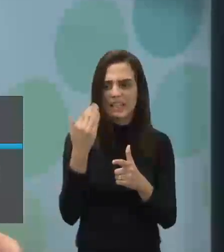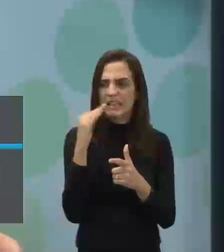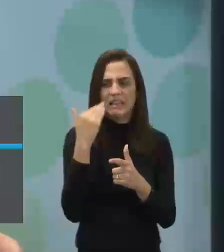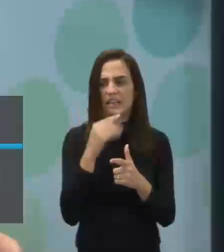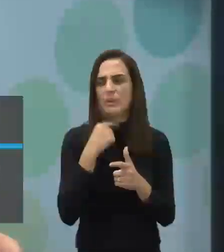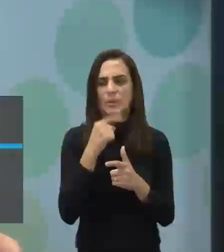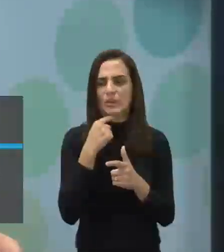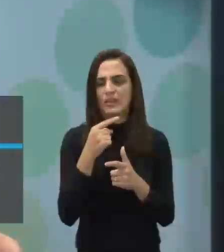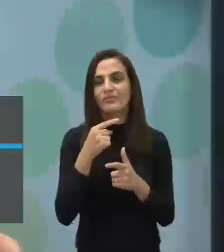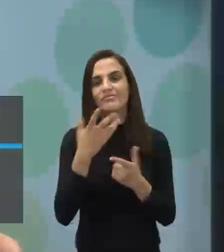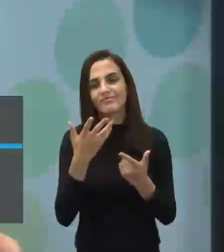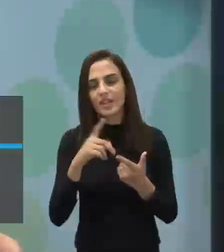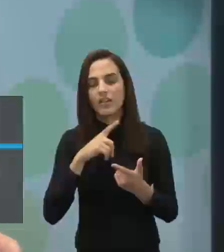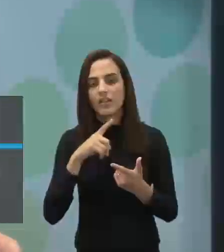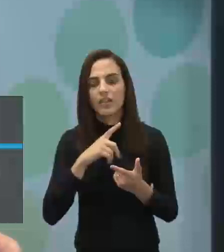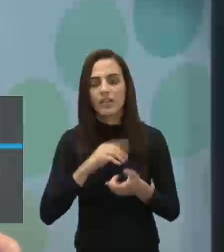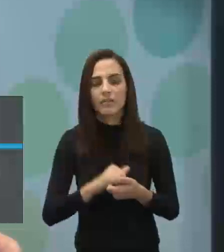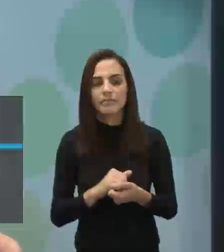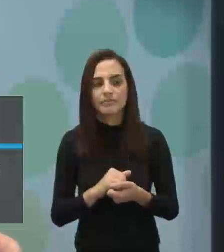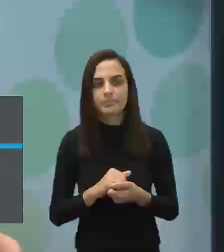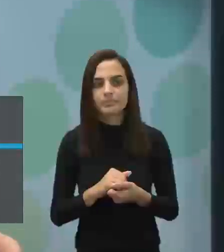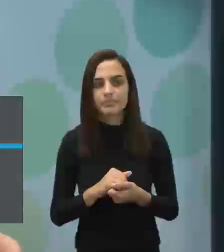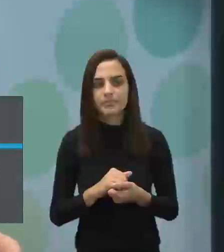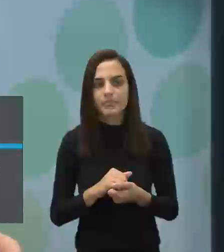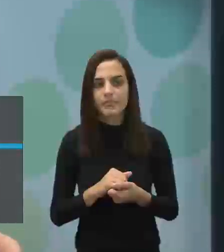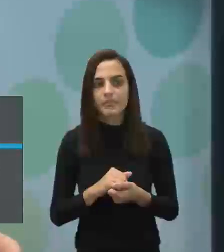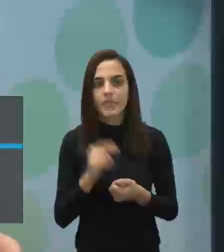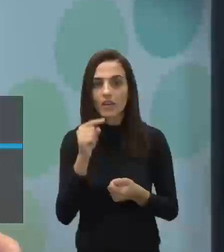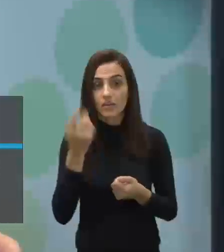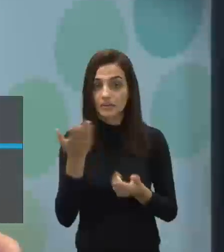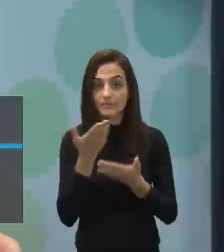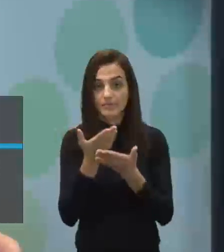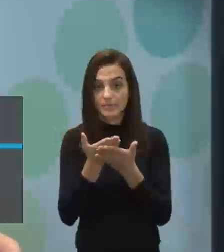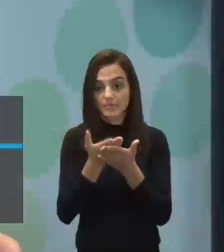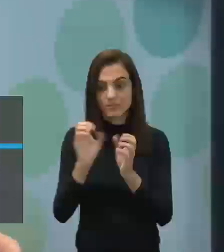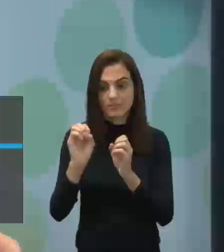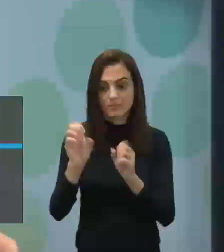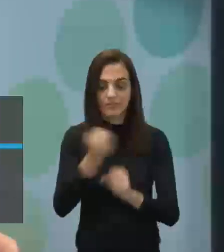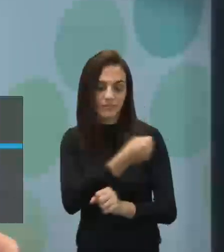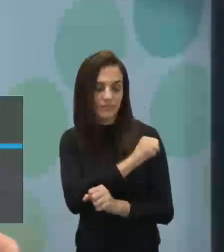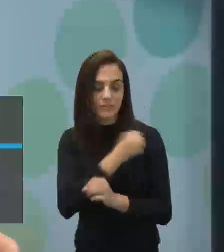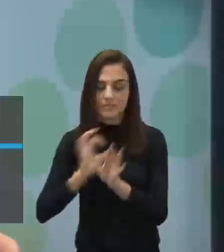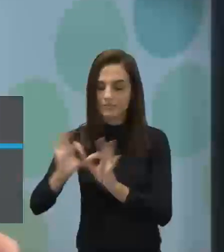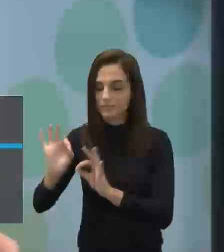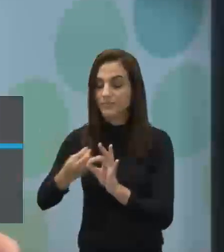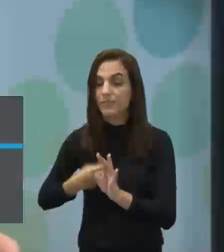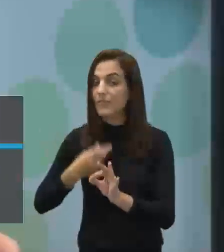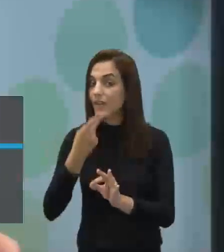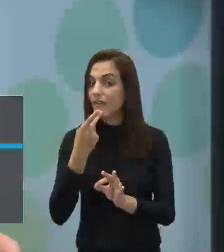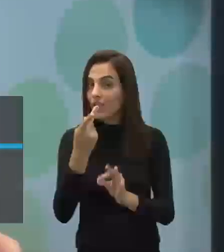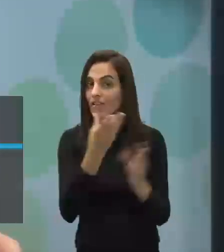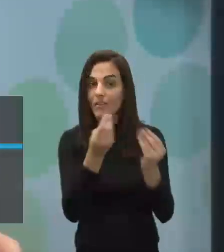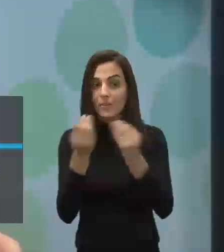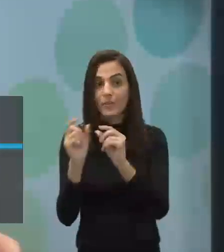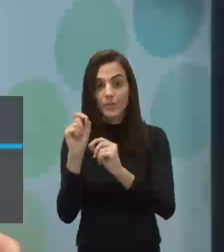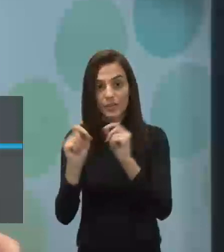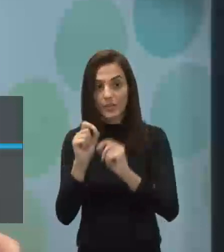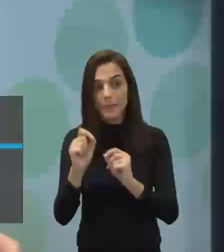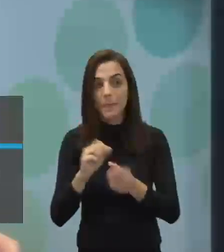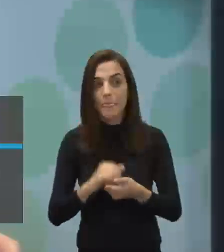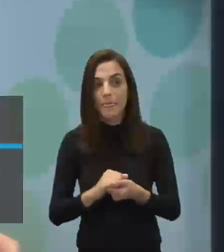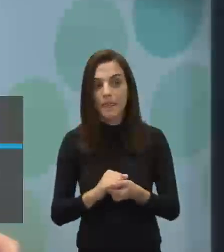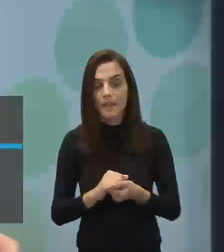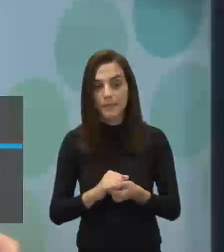Tem toda uma questão também de... Quando eu dava aula para o oitavo ano de projeto de vida, a gente falava muito nisso, em